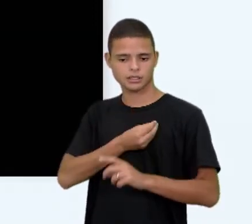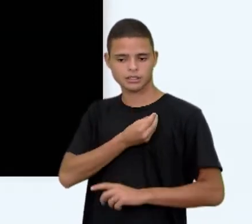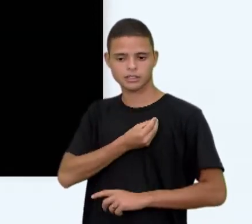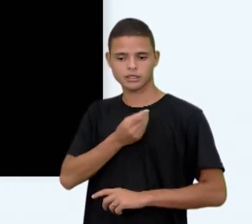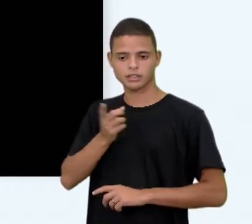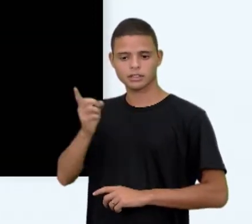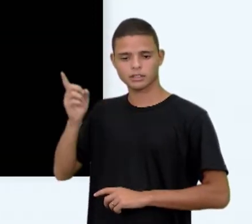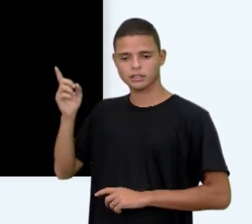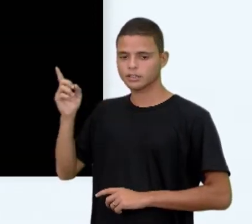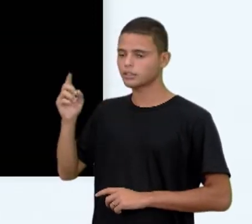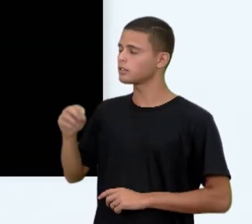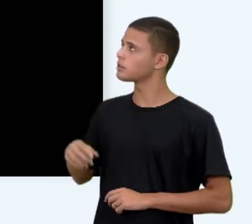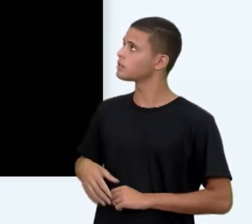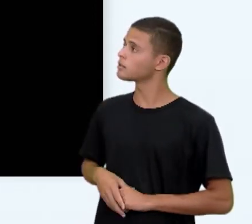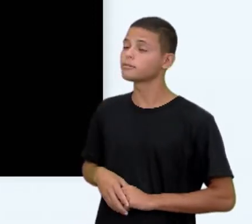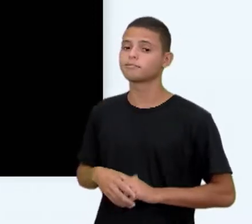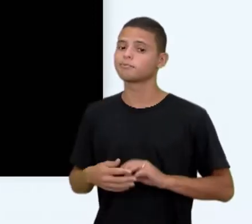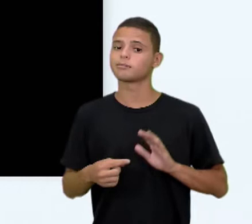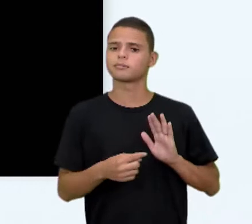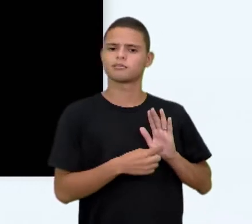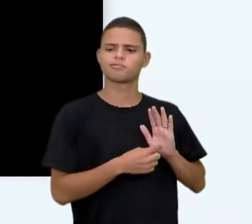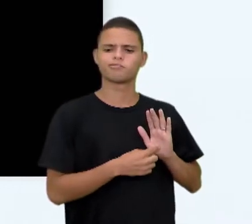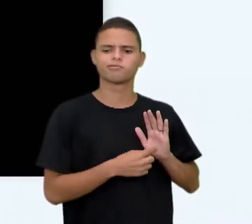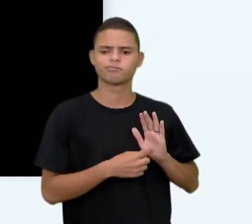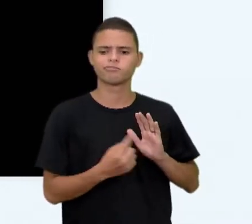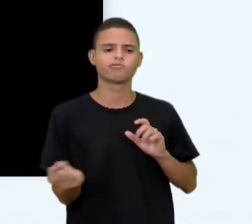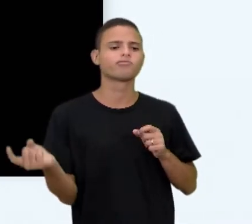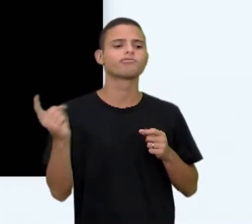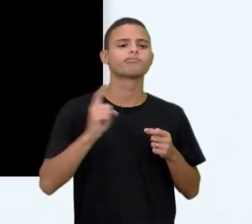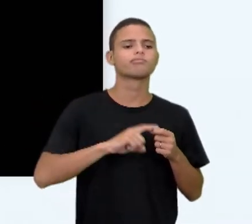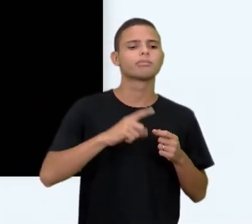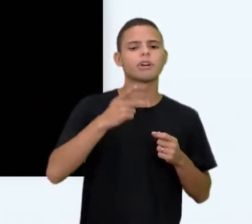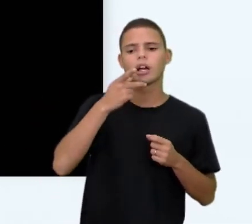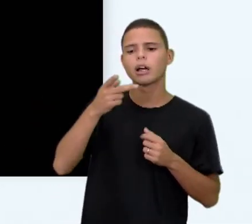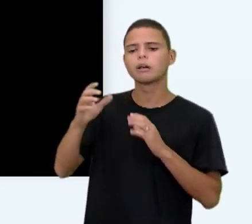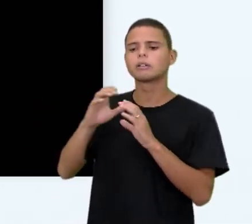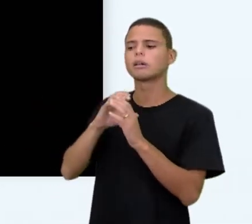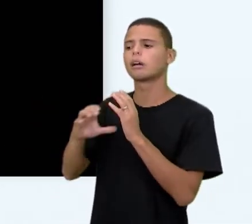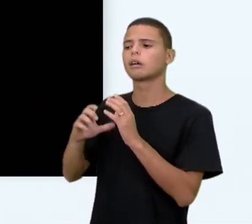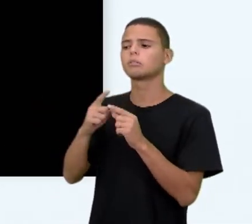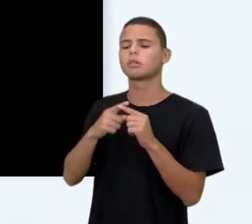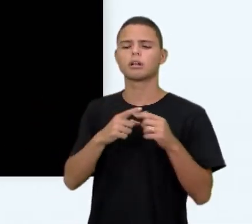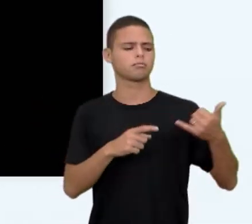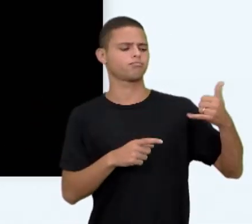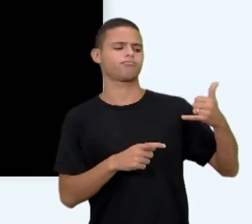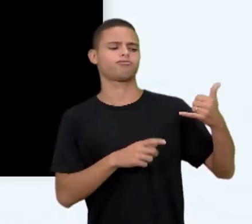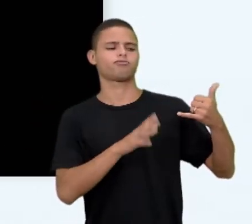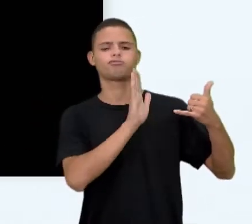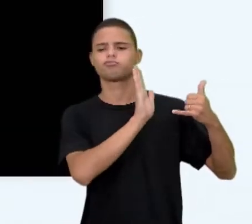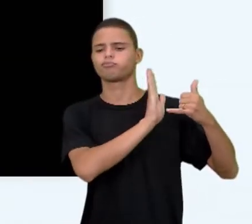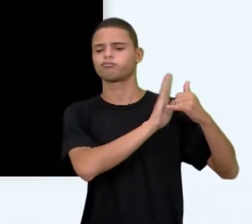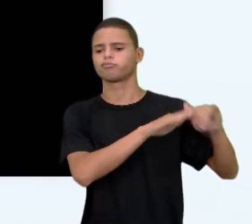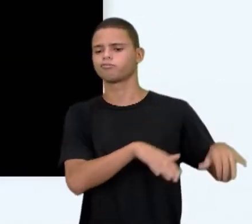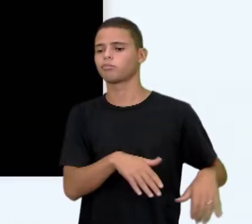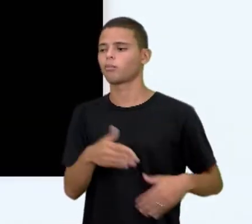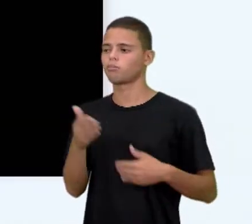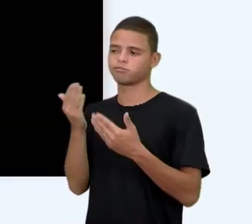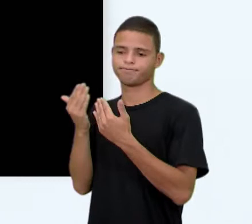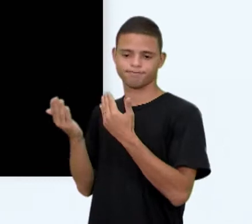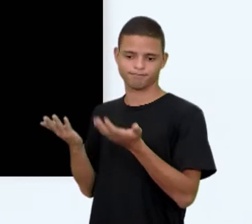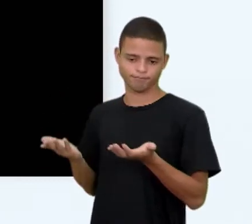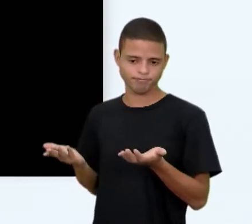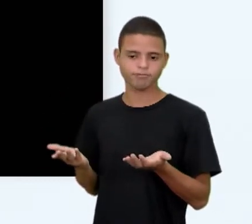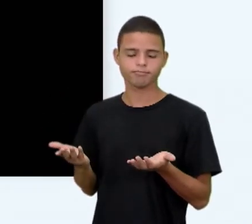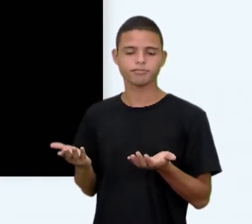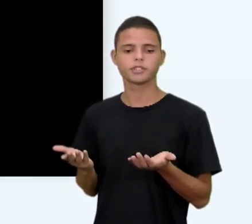imagem é denunciado por apenas voltar a se comunicar quando o aplicativo não estava mais funcionando